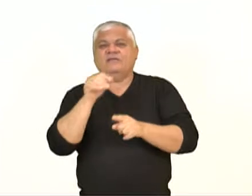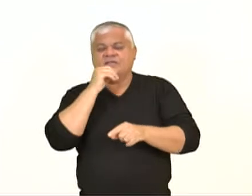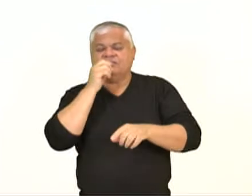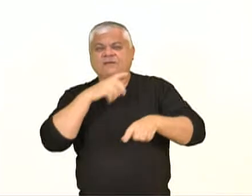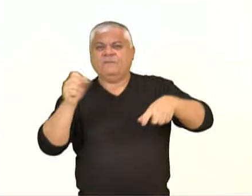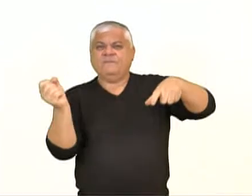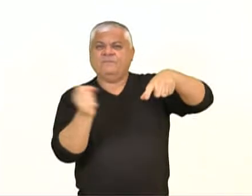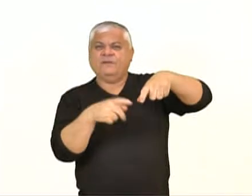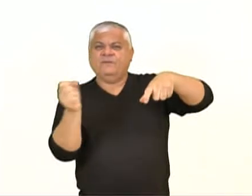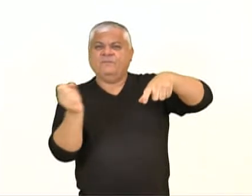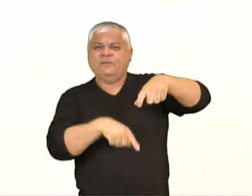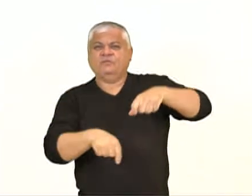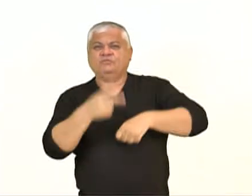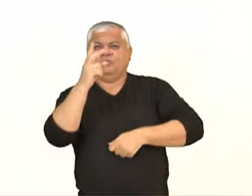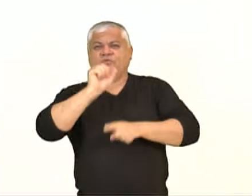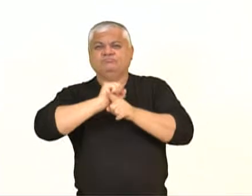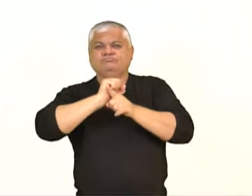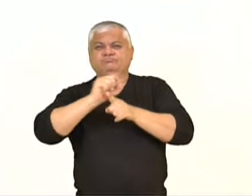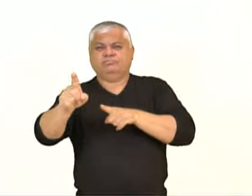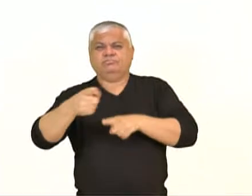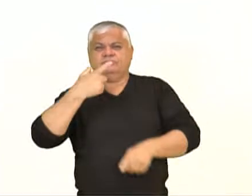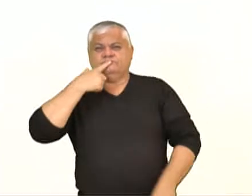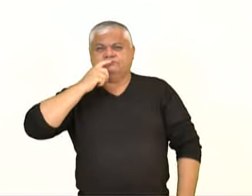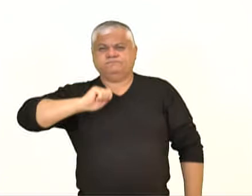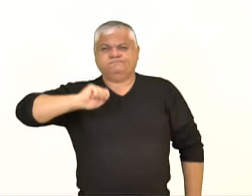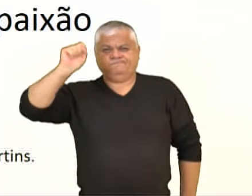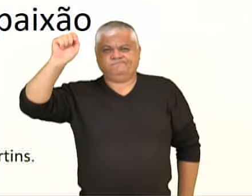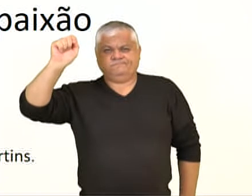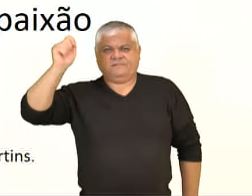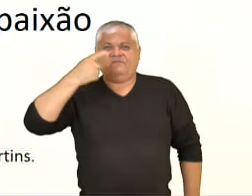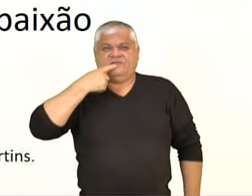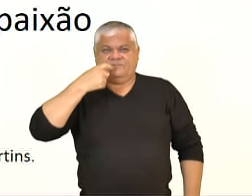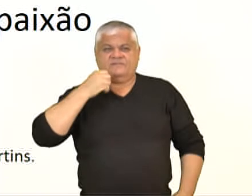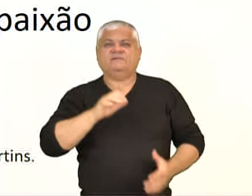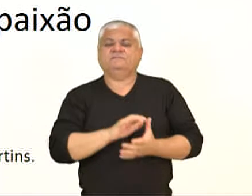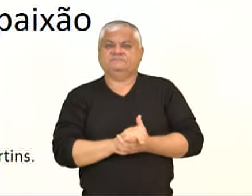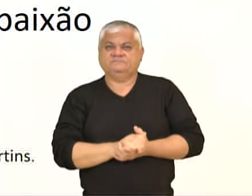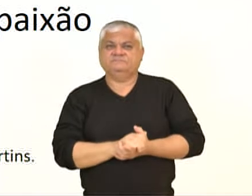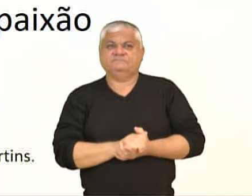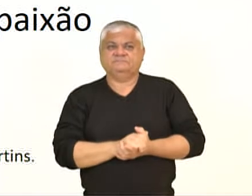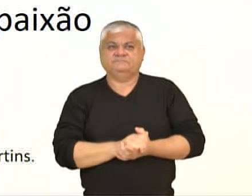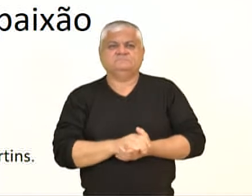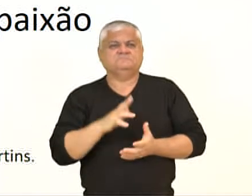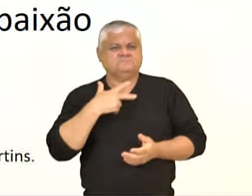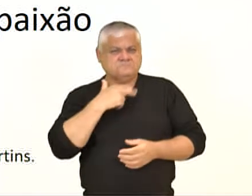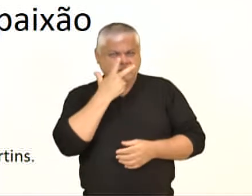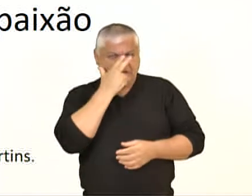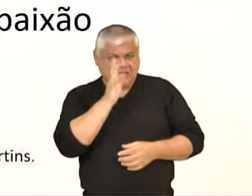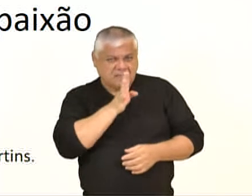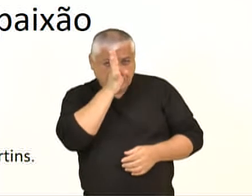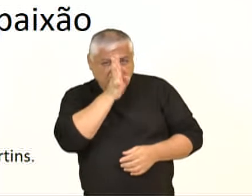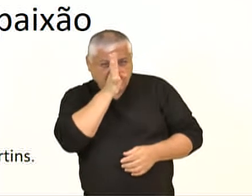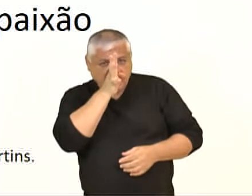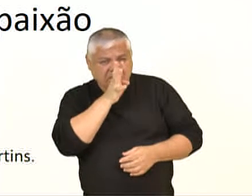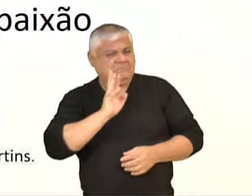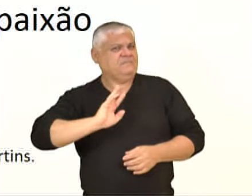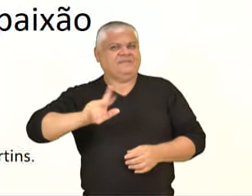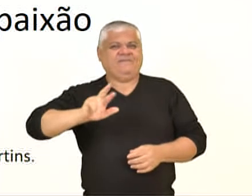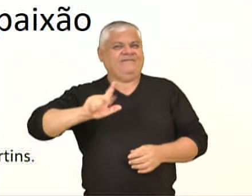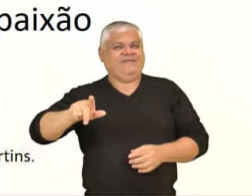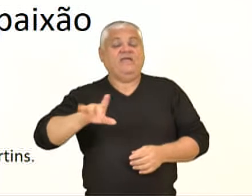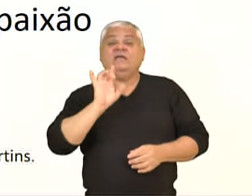pênaltis e uma expulsão, se o jogo fosse decisivo. Parece exagero? Não